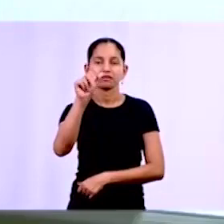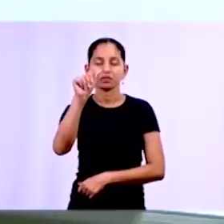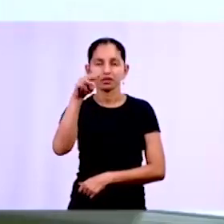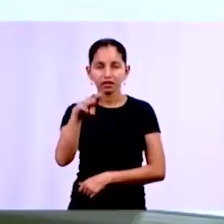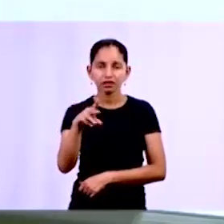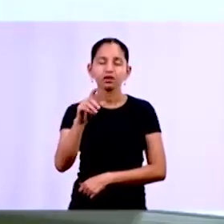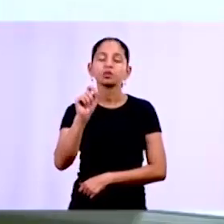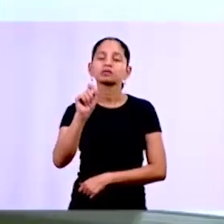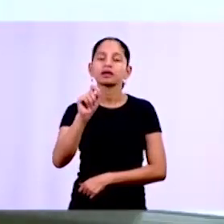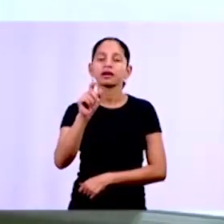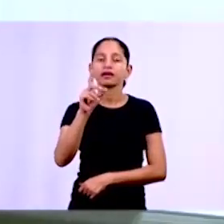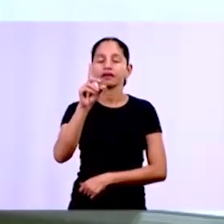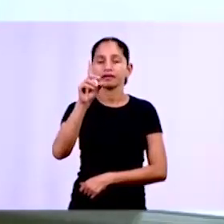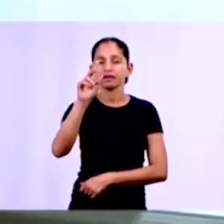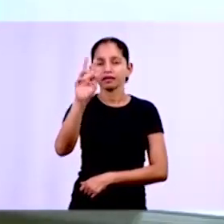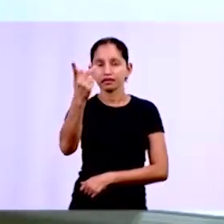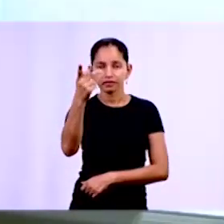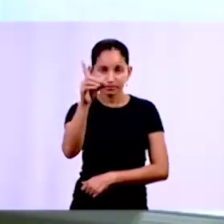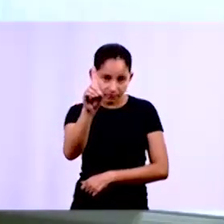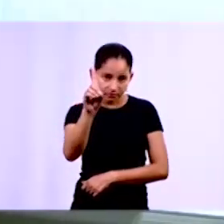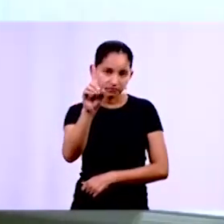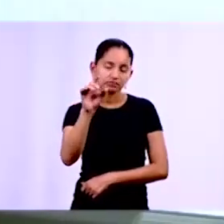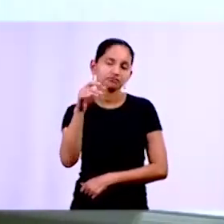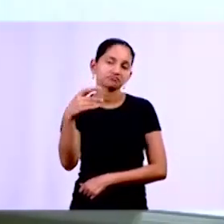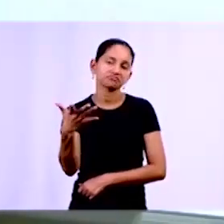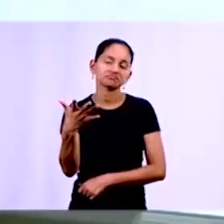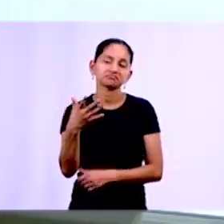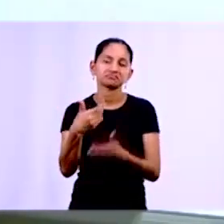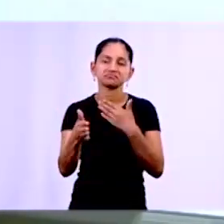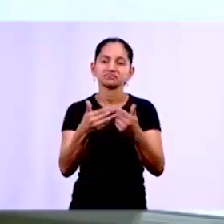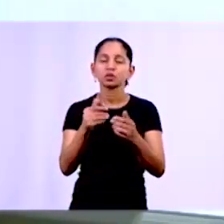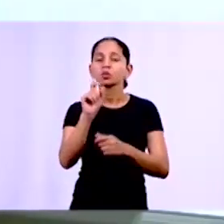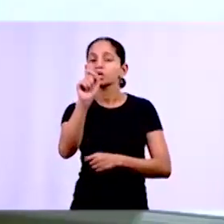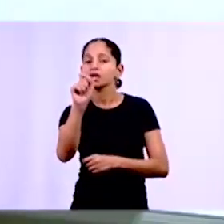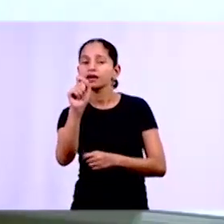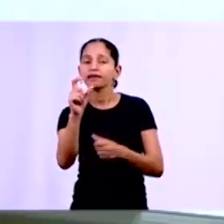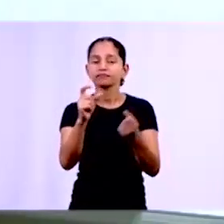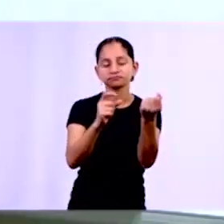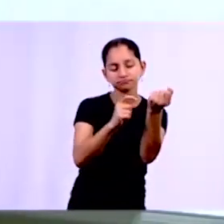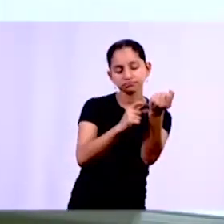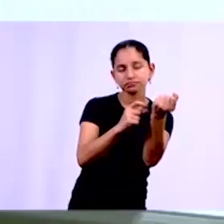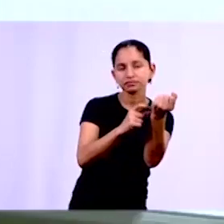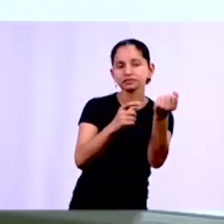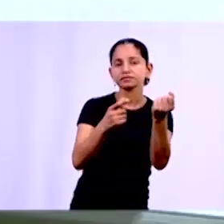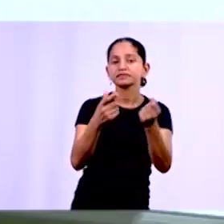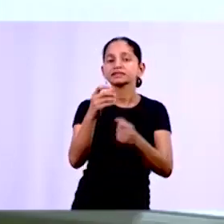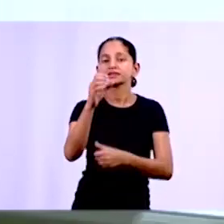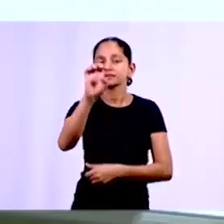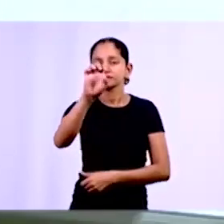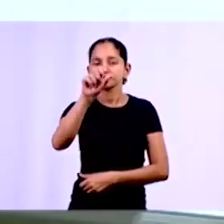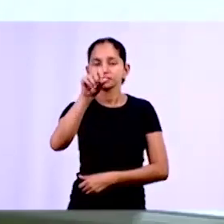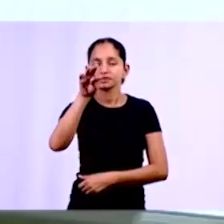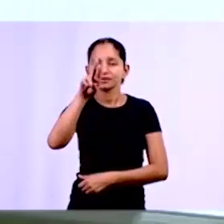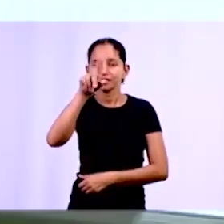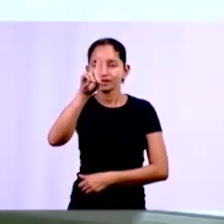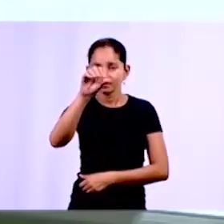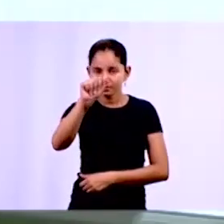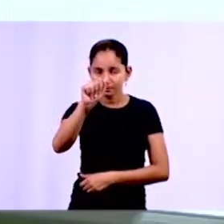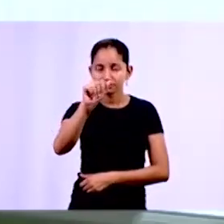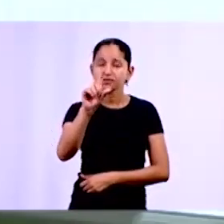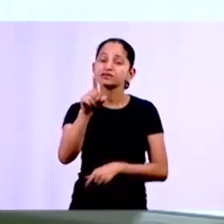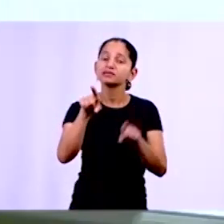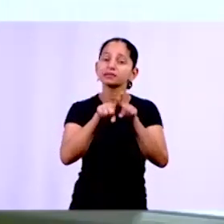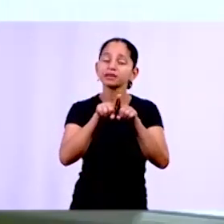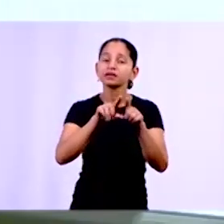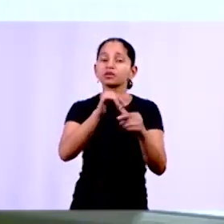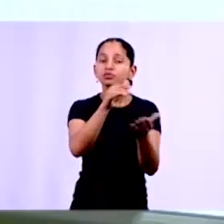HD, para que serve o processador, né? O que é um dispositivo de entrada e saída. Então são essas informações que você precisa saber também